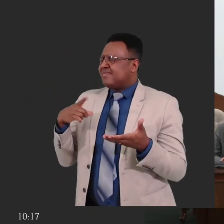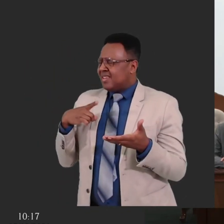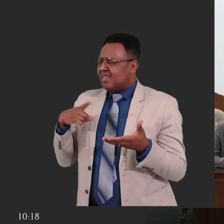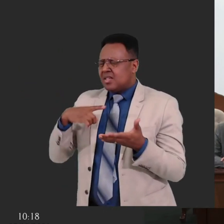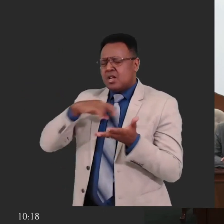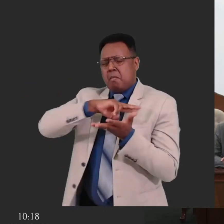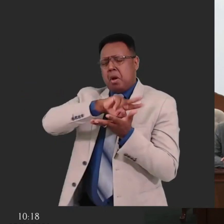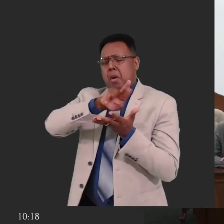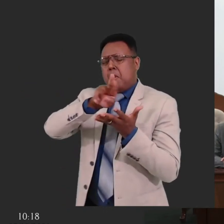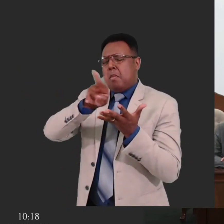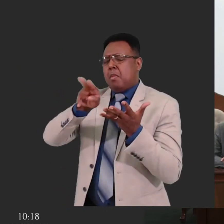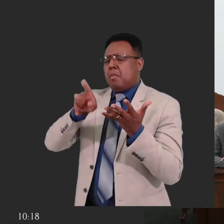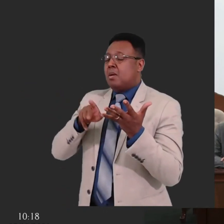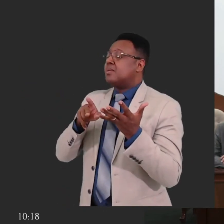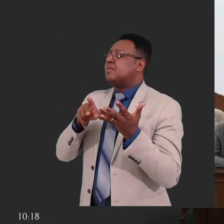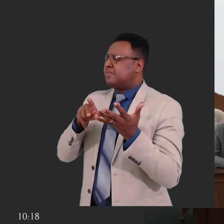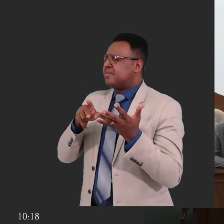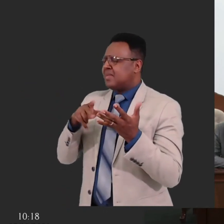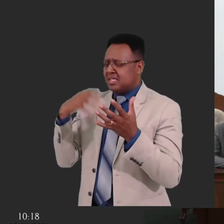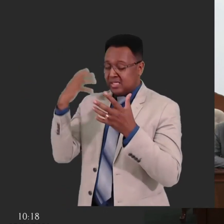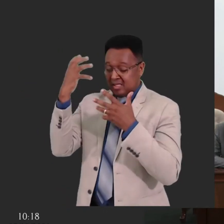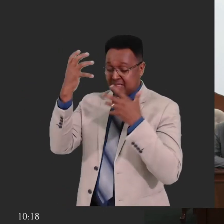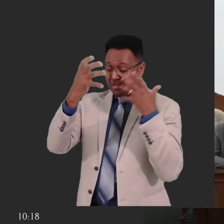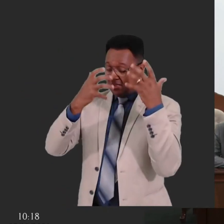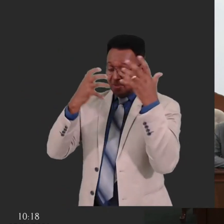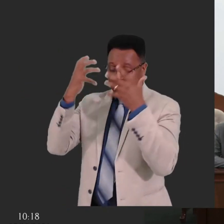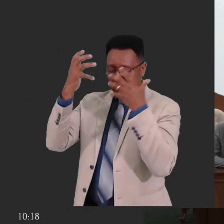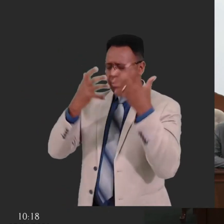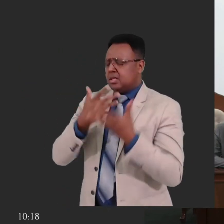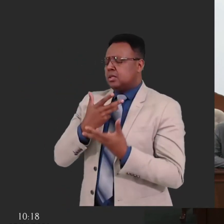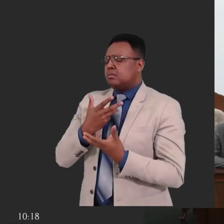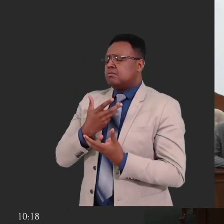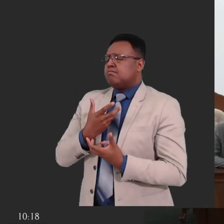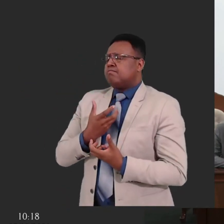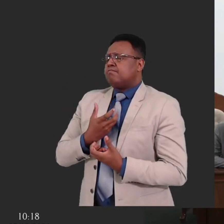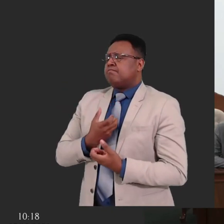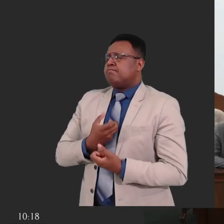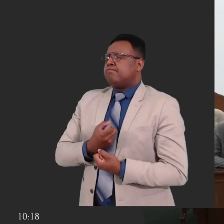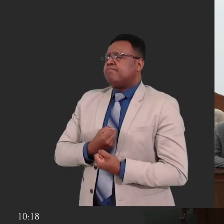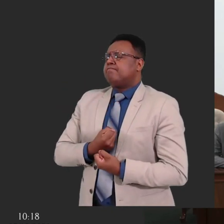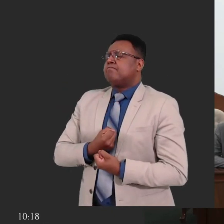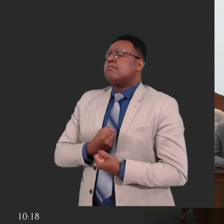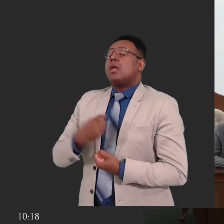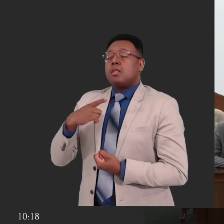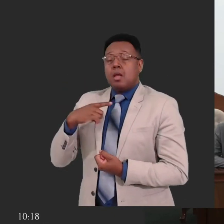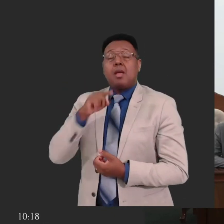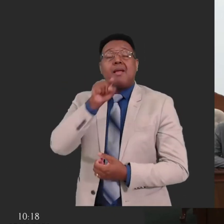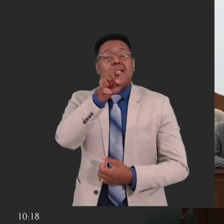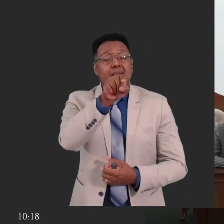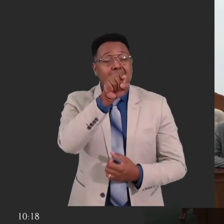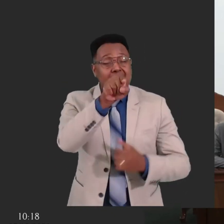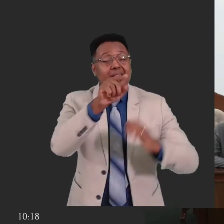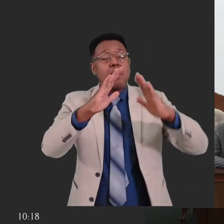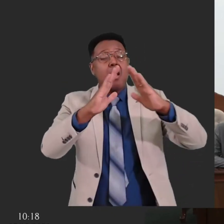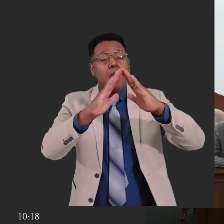angustiados, abatidos, amargurados, outros estão em suas casas agora, Senhor,